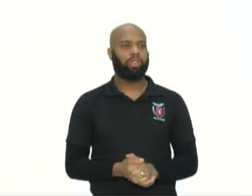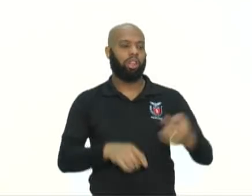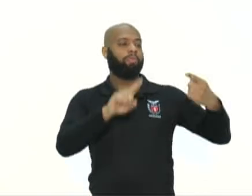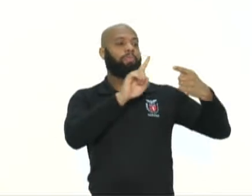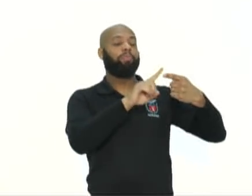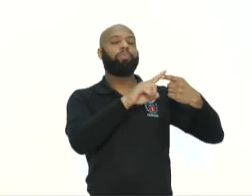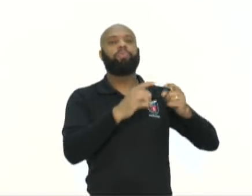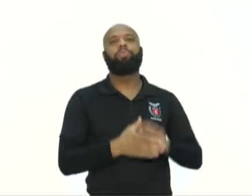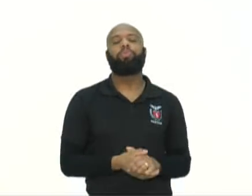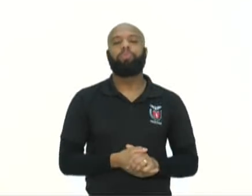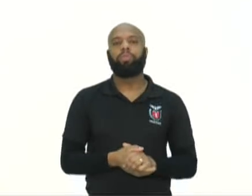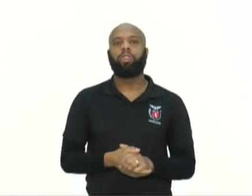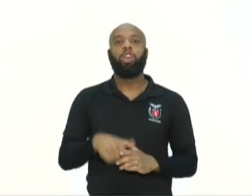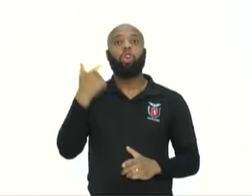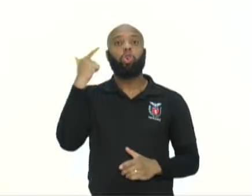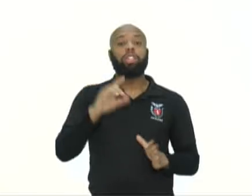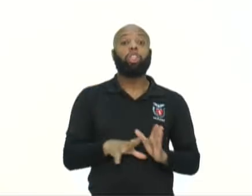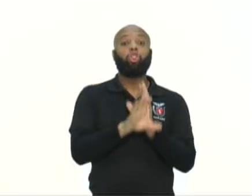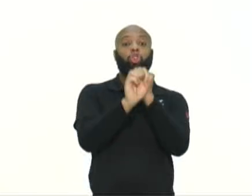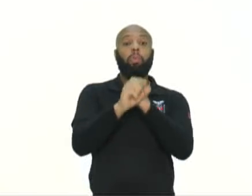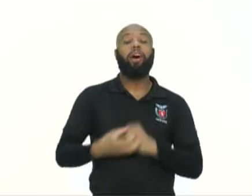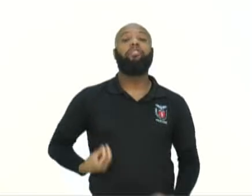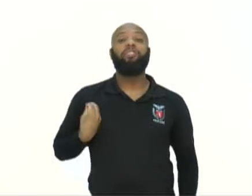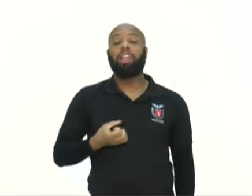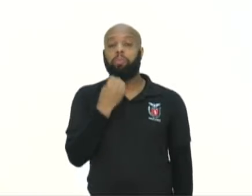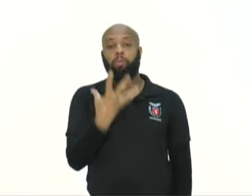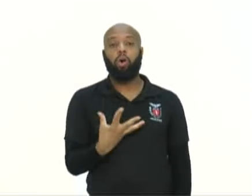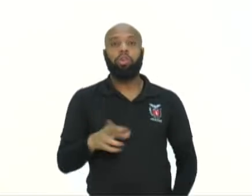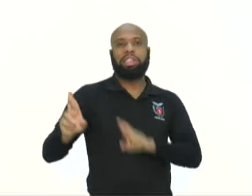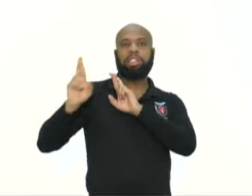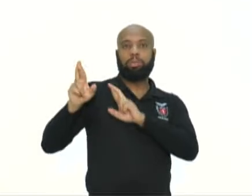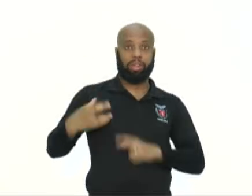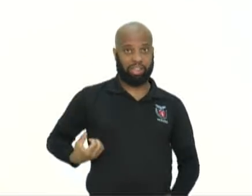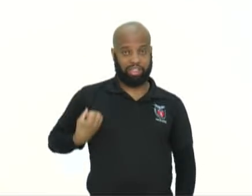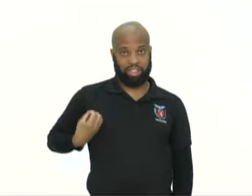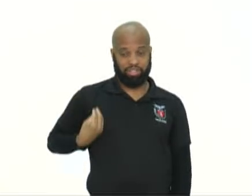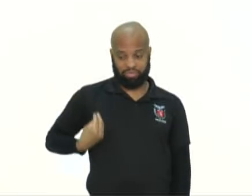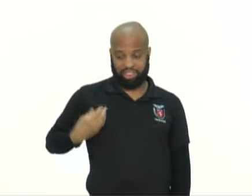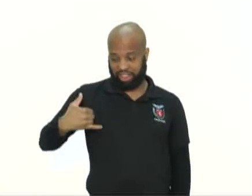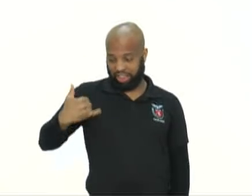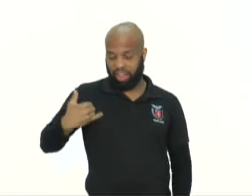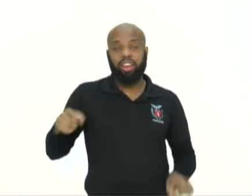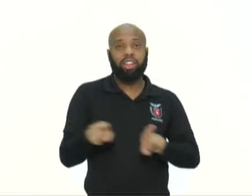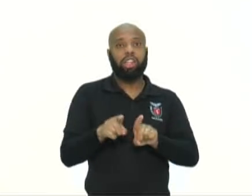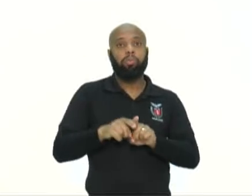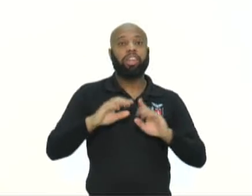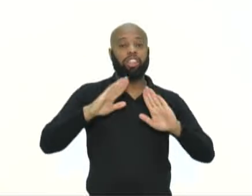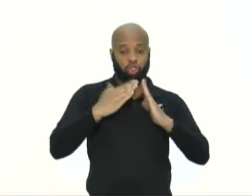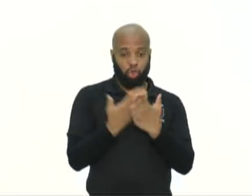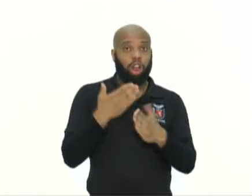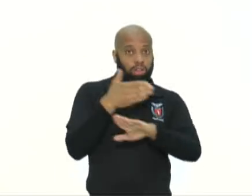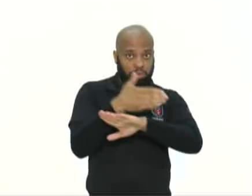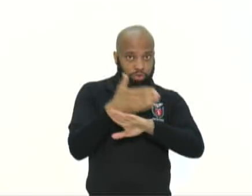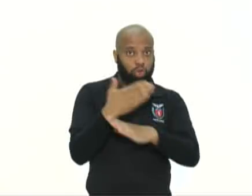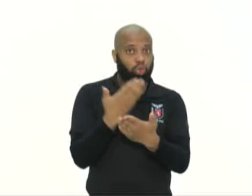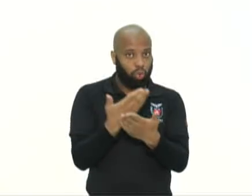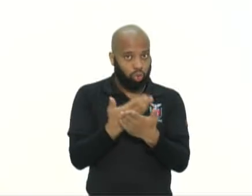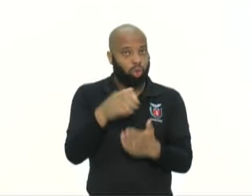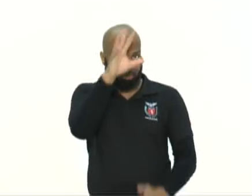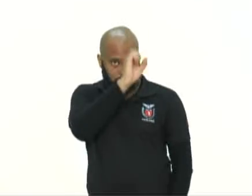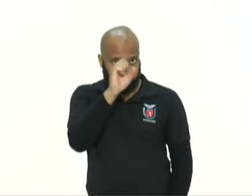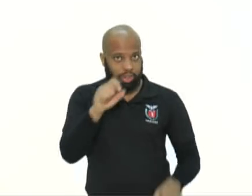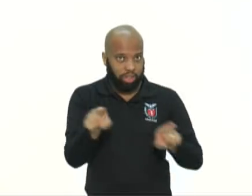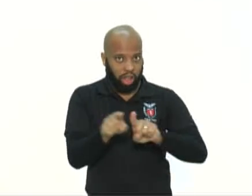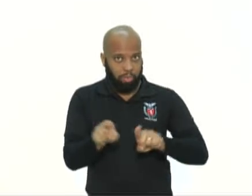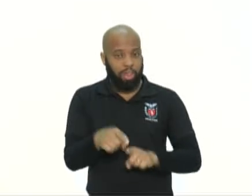temos ali para medir a qualidade de vida? A expectativa de vida, ou quanto a pessoa vive, a escolaridade, ou verificar lá